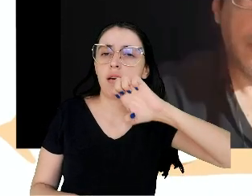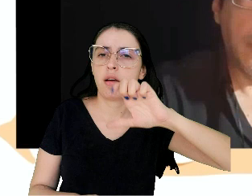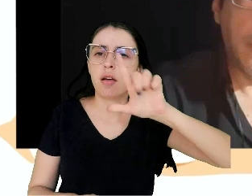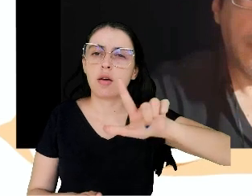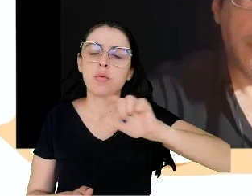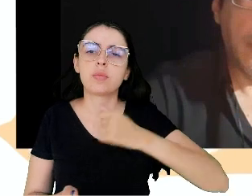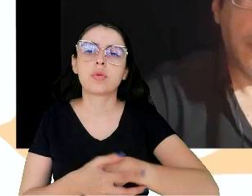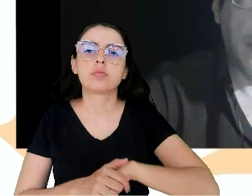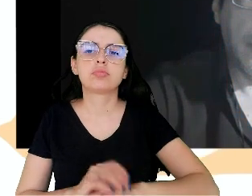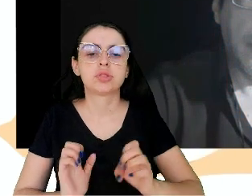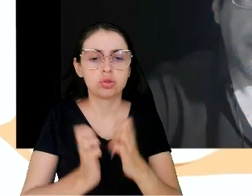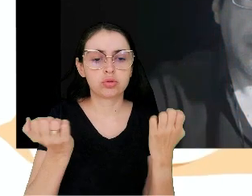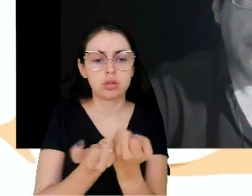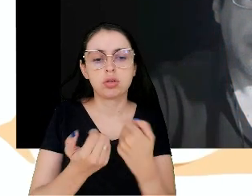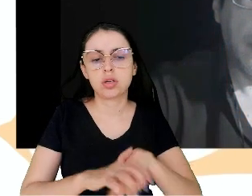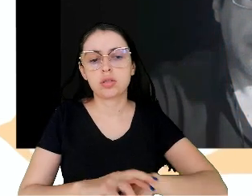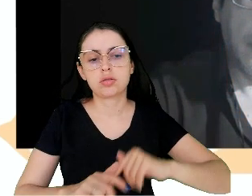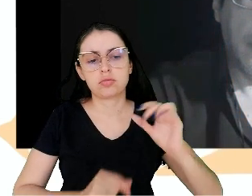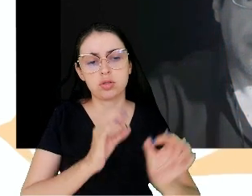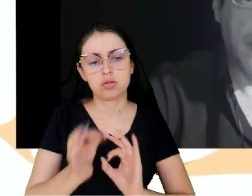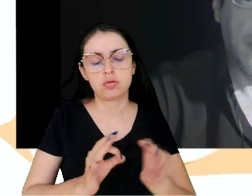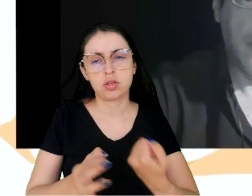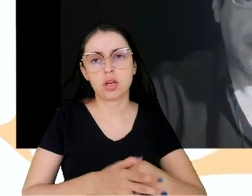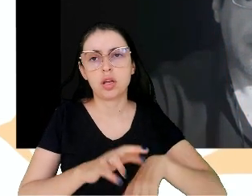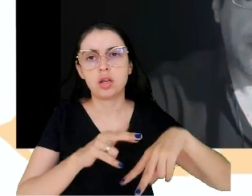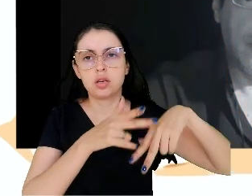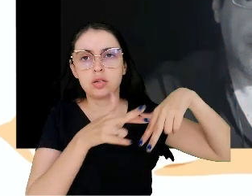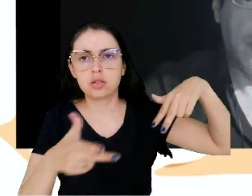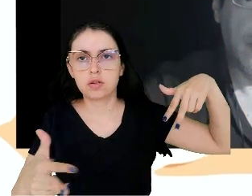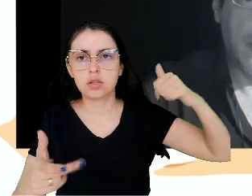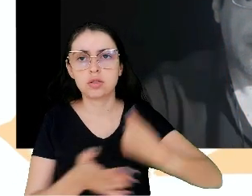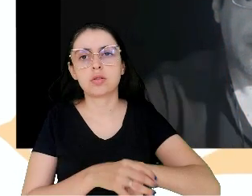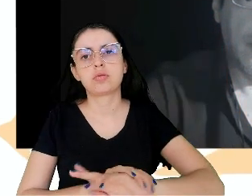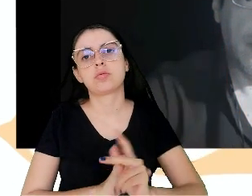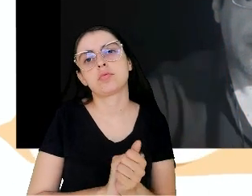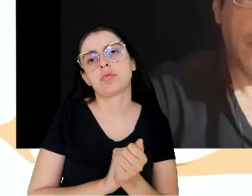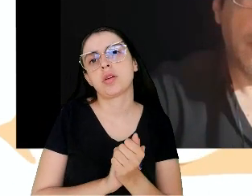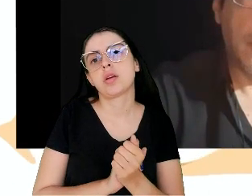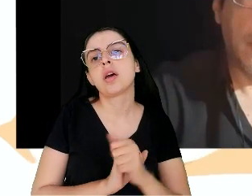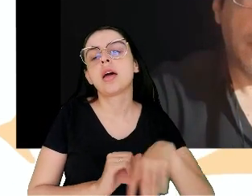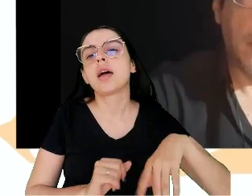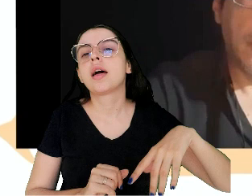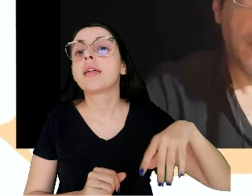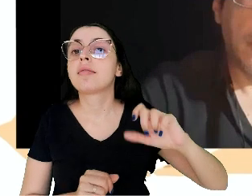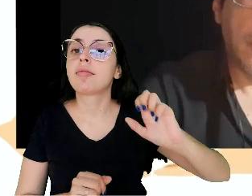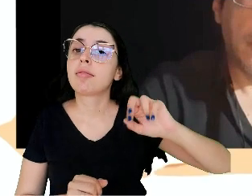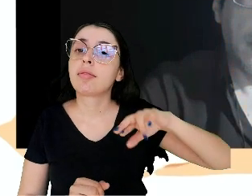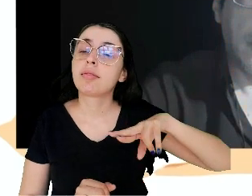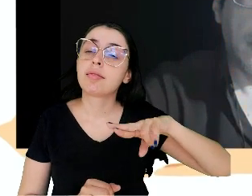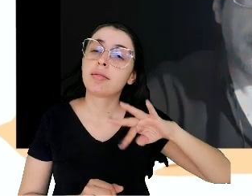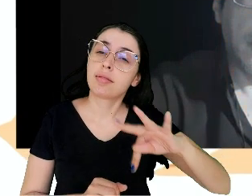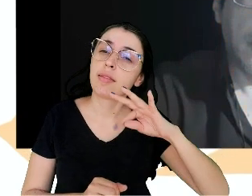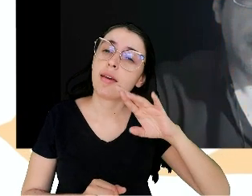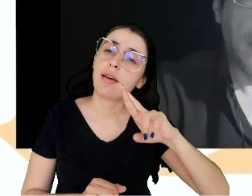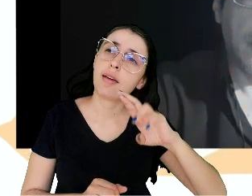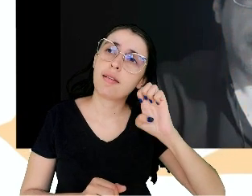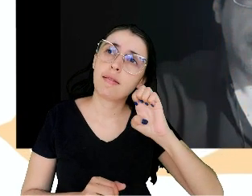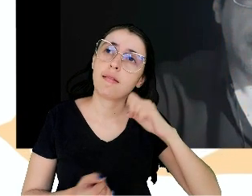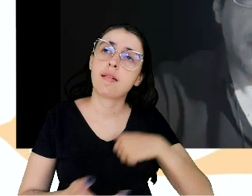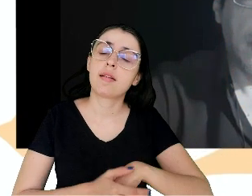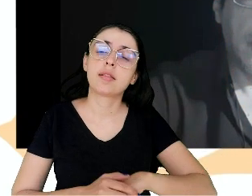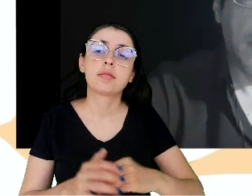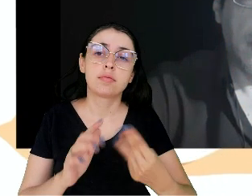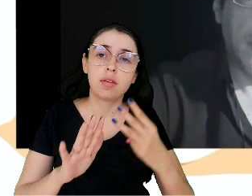analista judiciário, integrante da Comissão de Equidade de Gênero do Tribunal Regional Federal da Terceira Região. Teremos